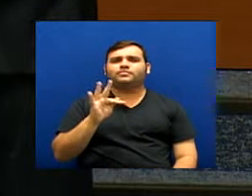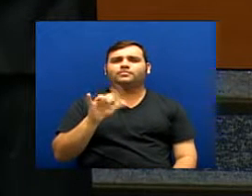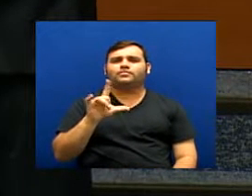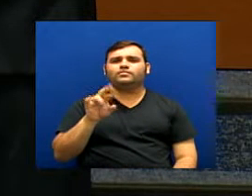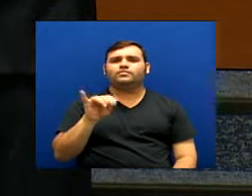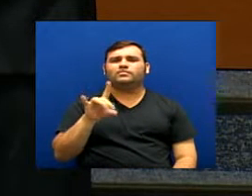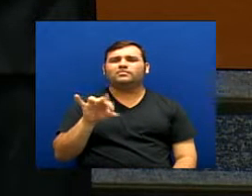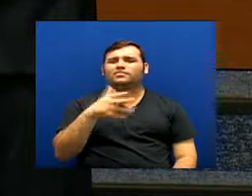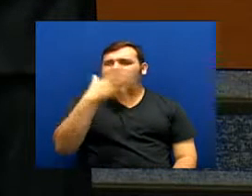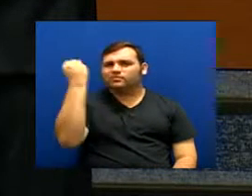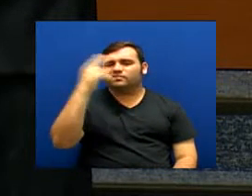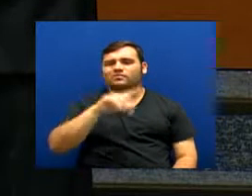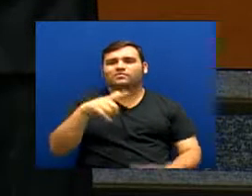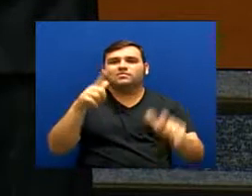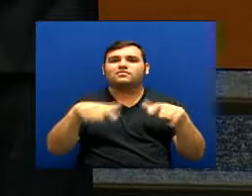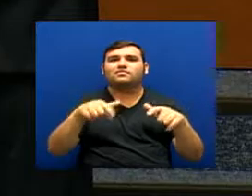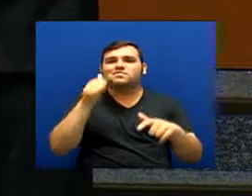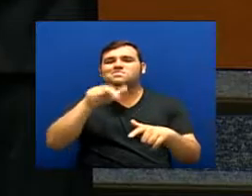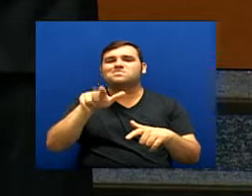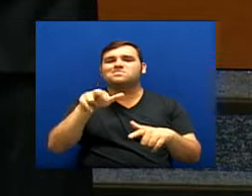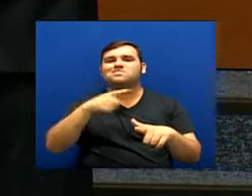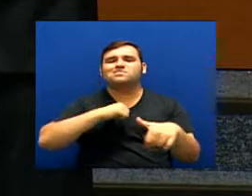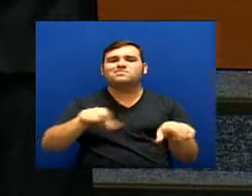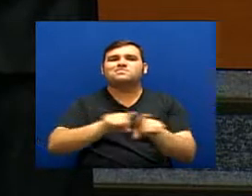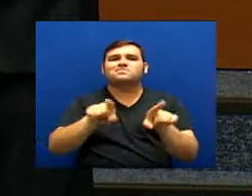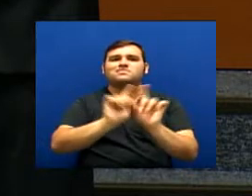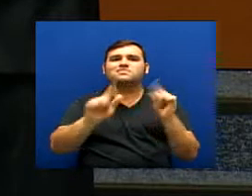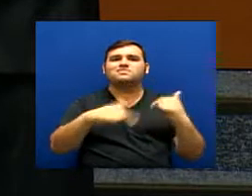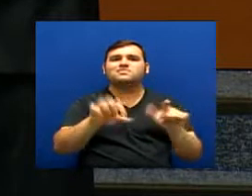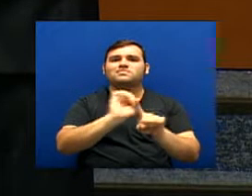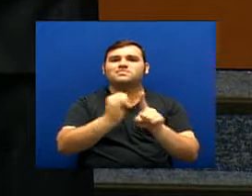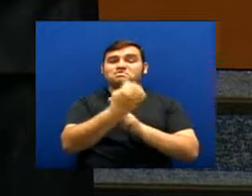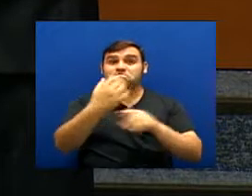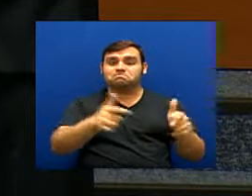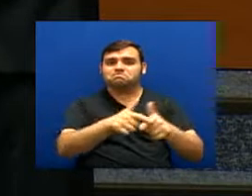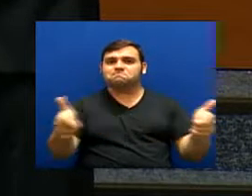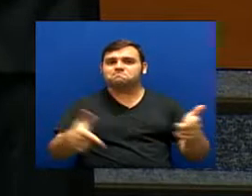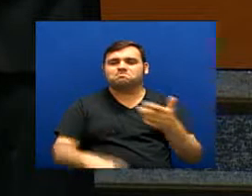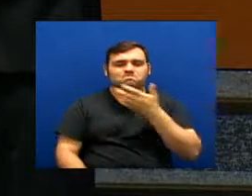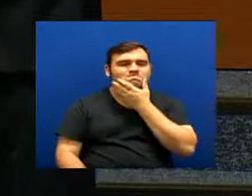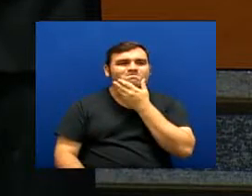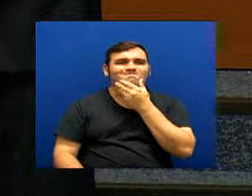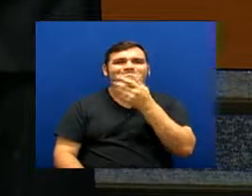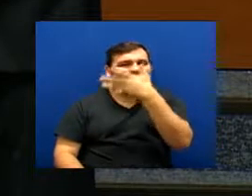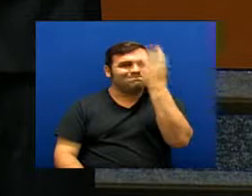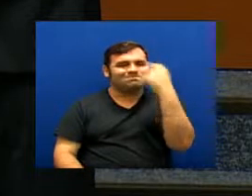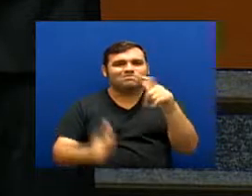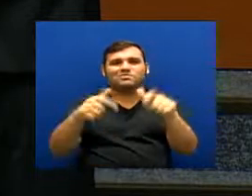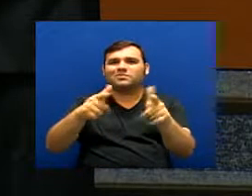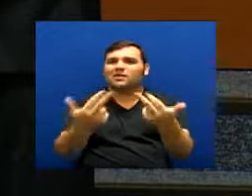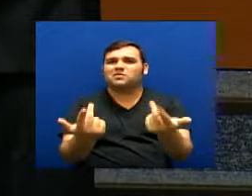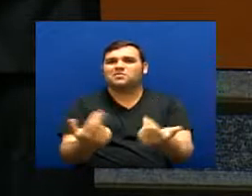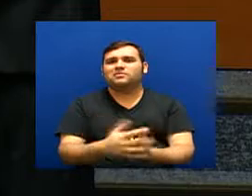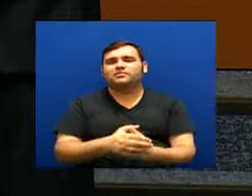Tempo andei até atacando os bolos gostosos que vocês faziam